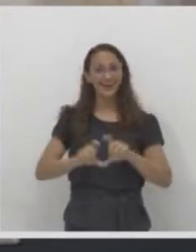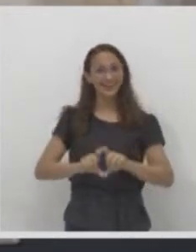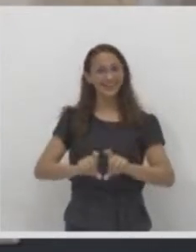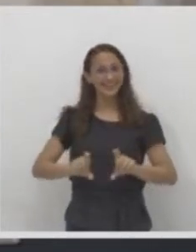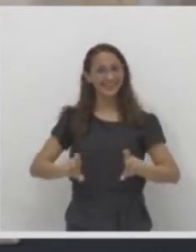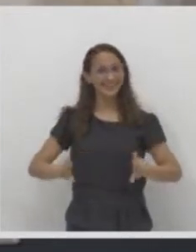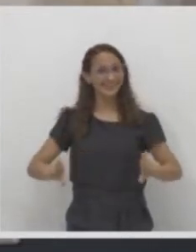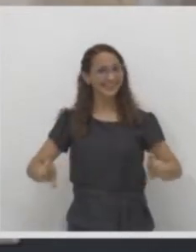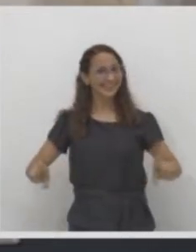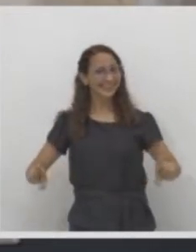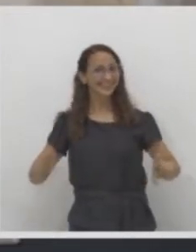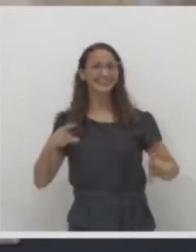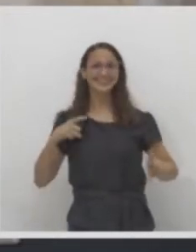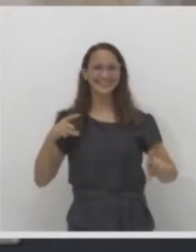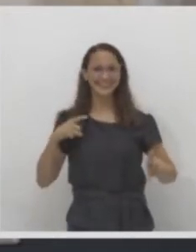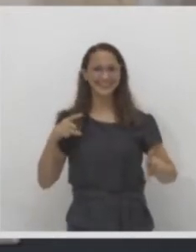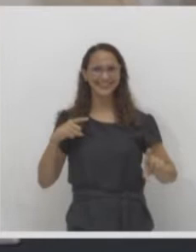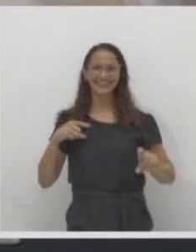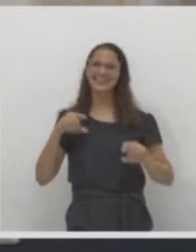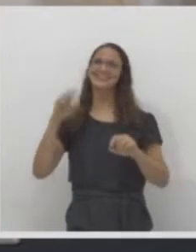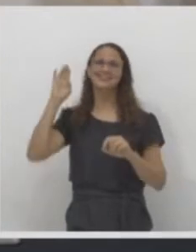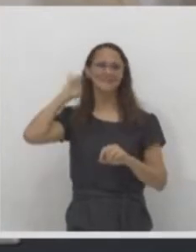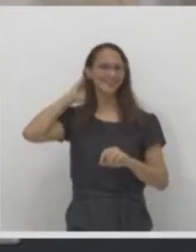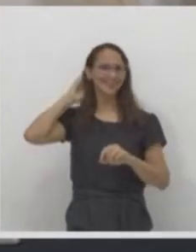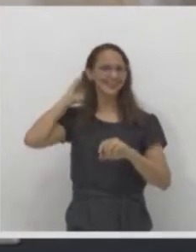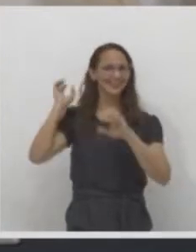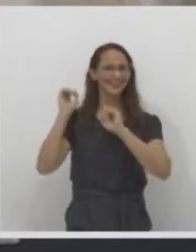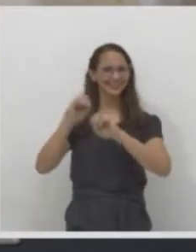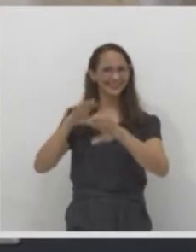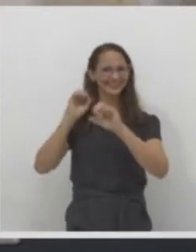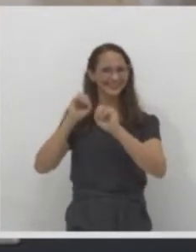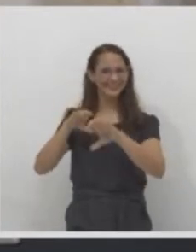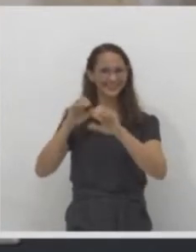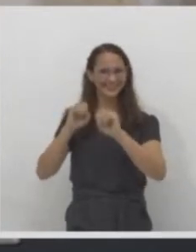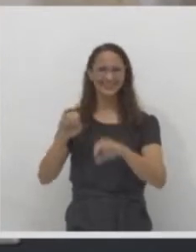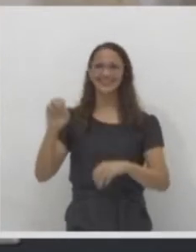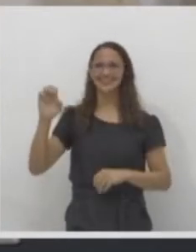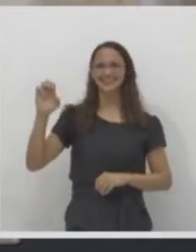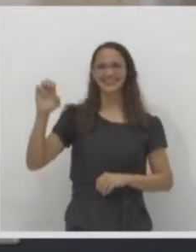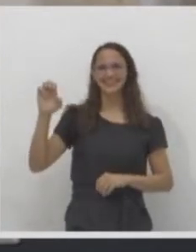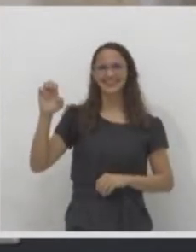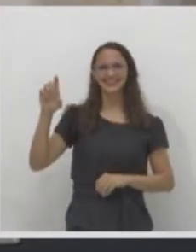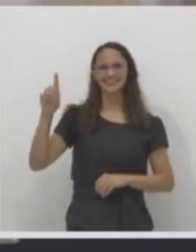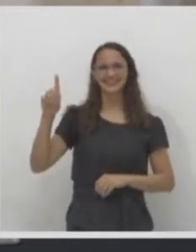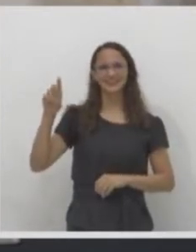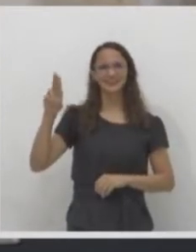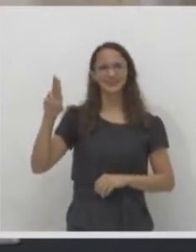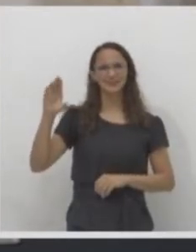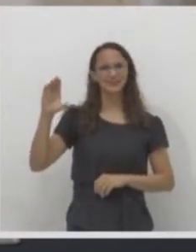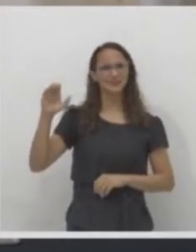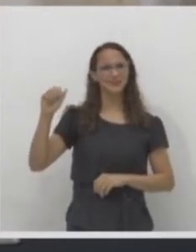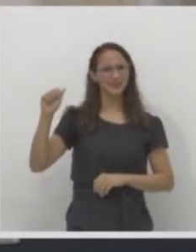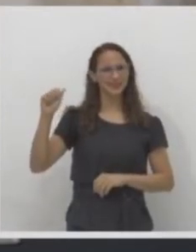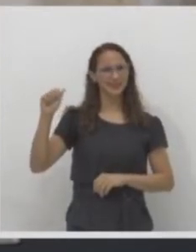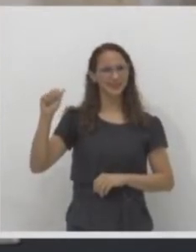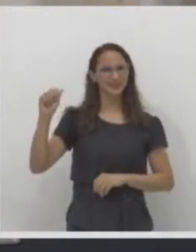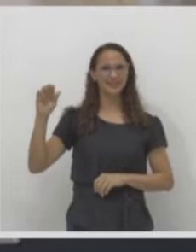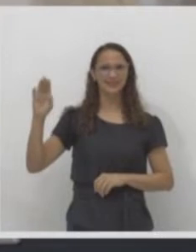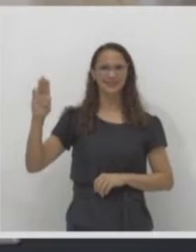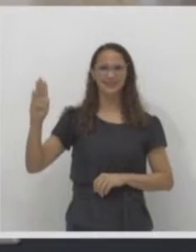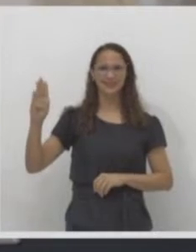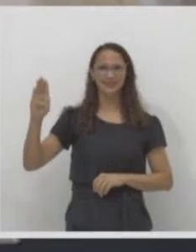Educa Belém. Vai lá, compartilha na tua rede social, avisa para os teus colegas e familiares, assim